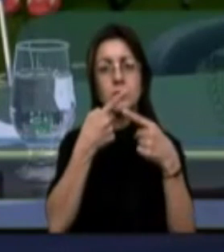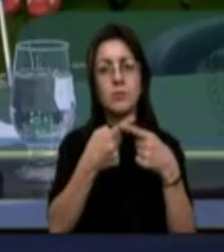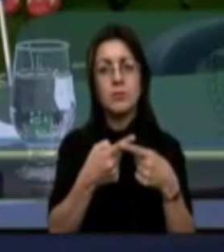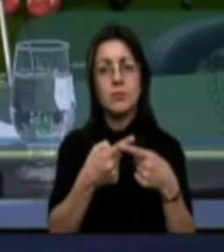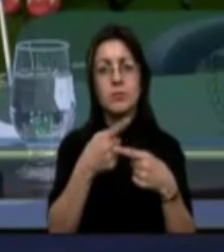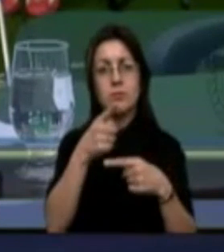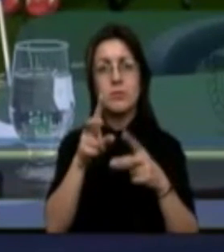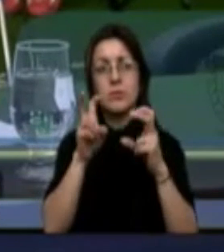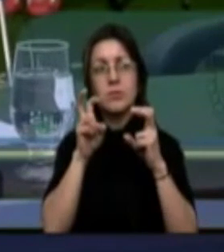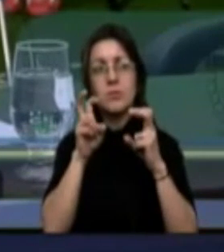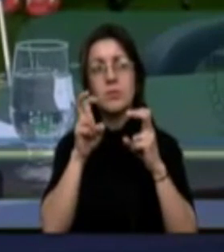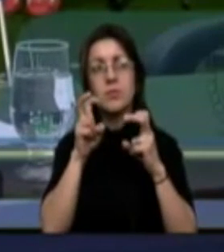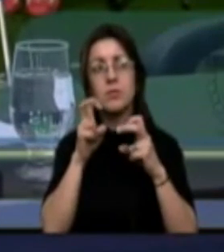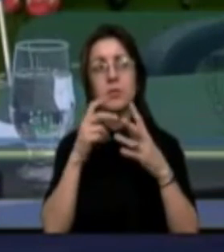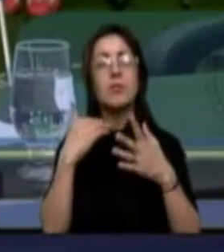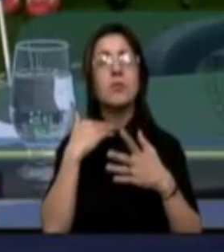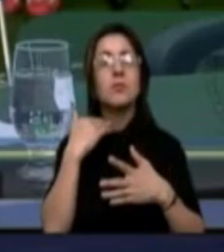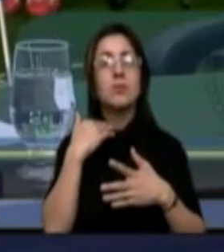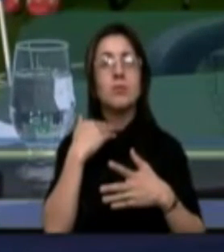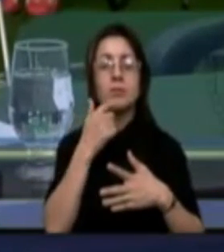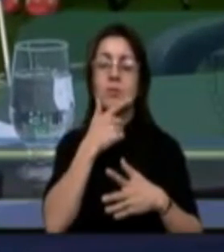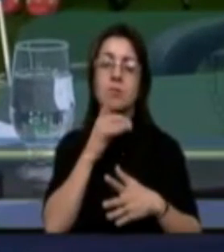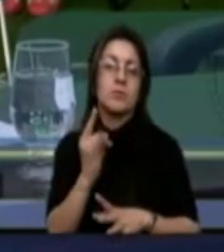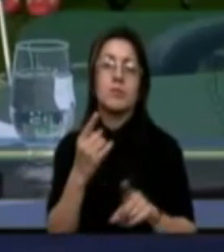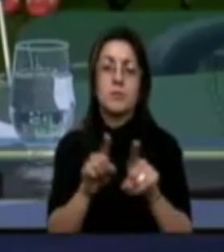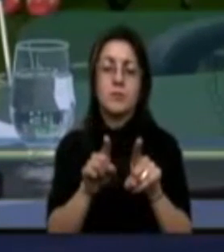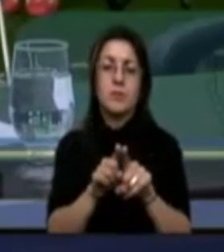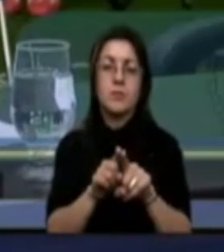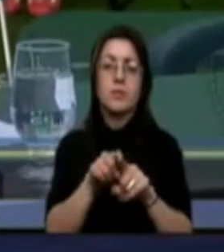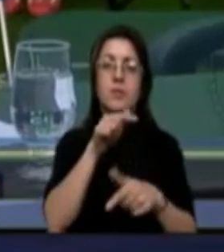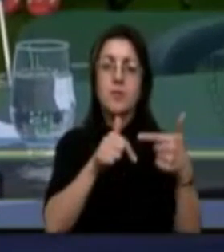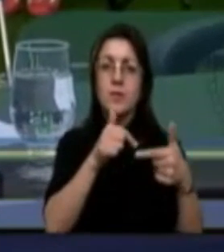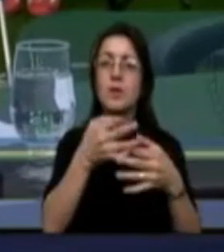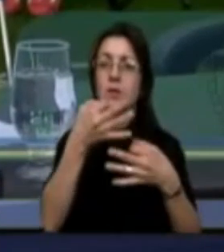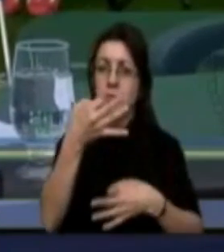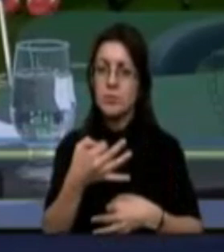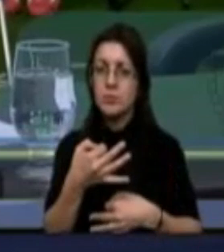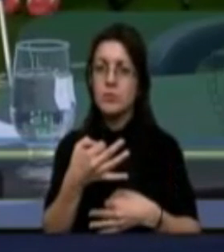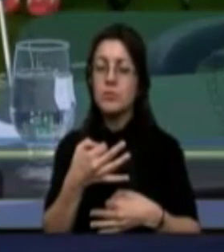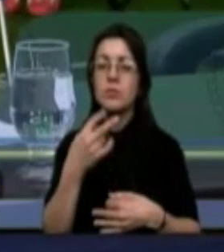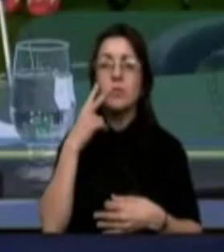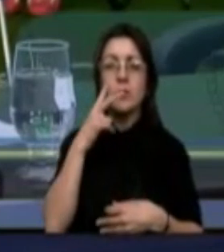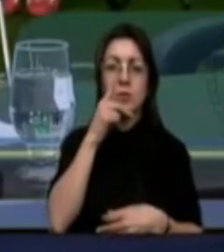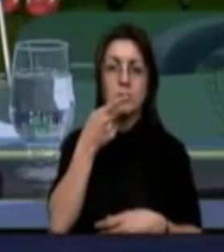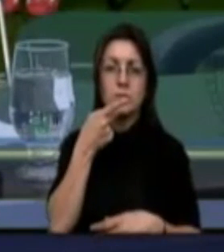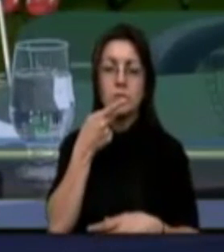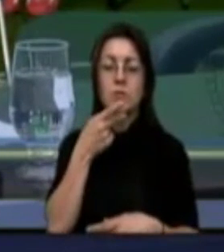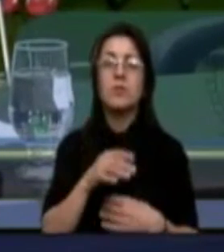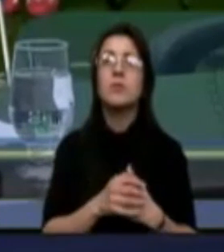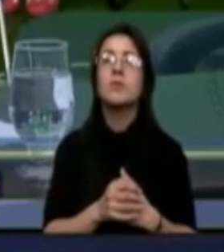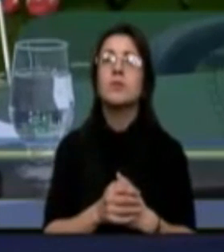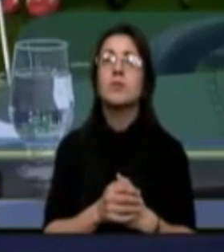senhor recebe uma interpelação dessa, mas não vai ser a última. Seu trabalho está correto, eu assisti ao seu pronunciamento quando Vossa